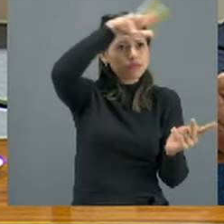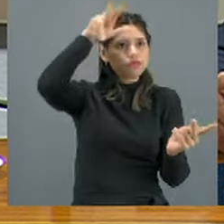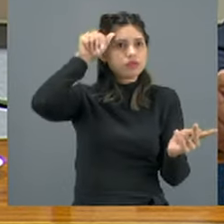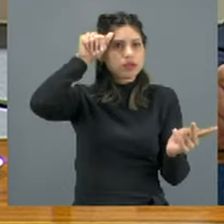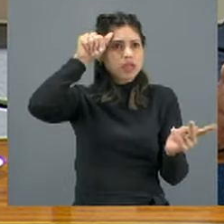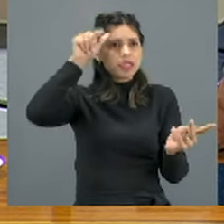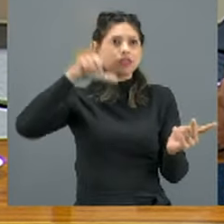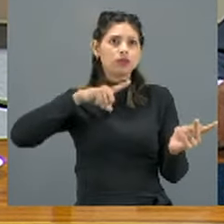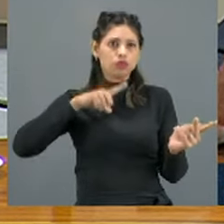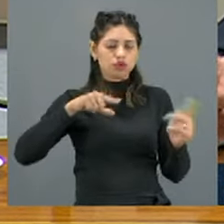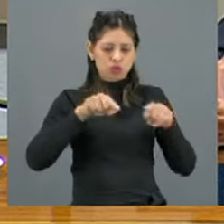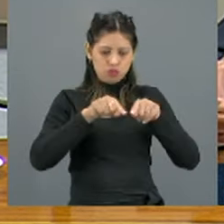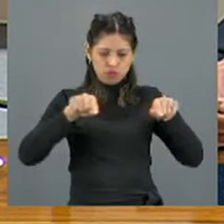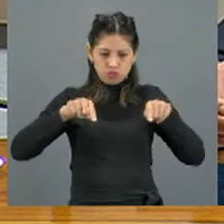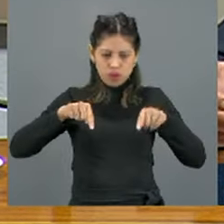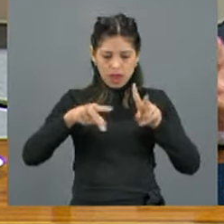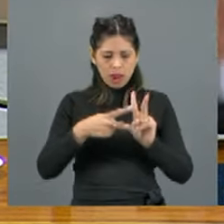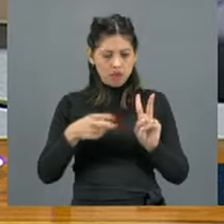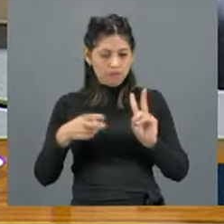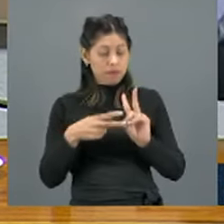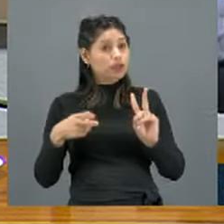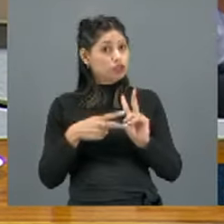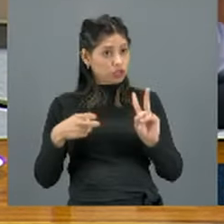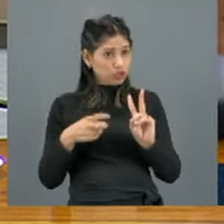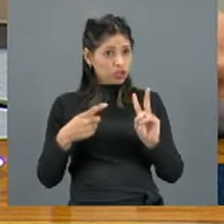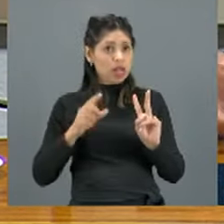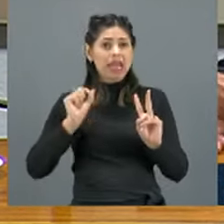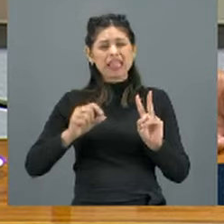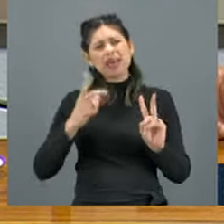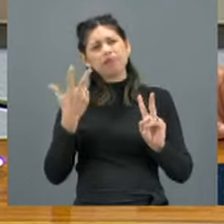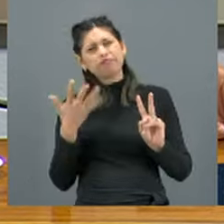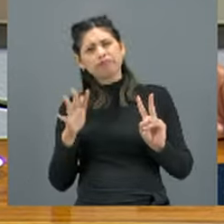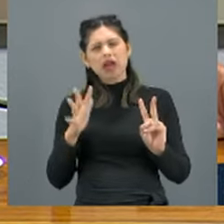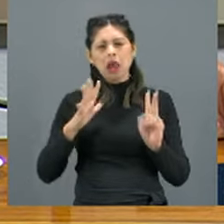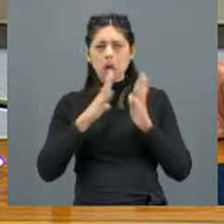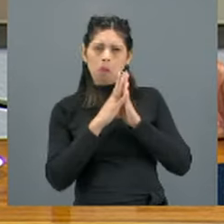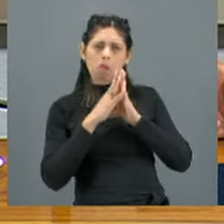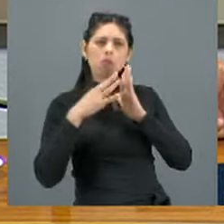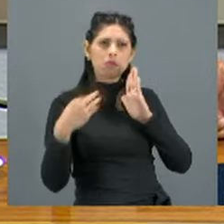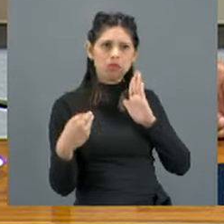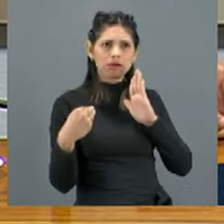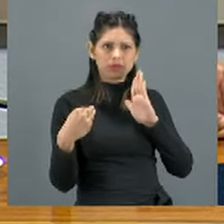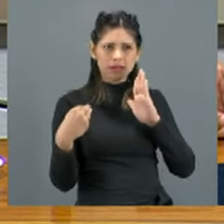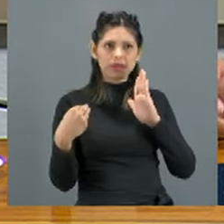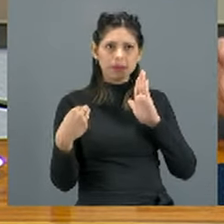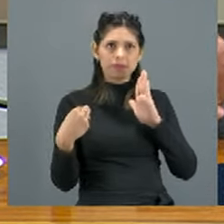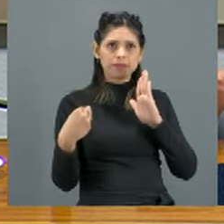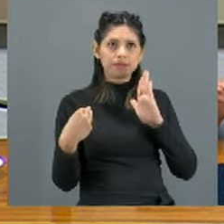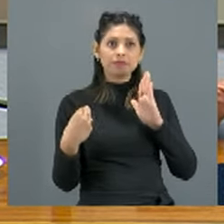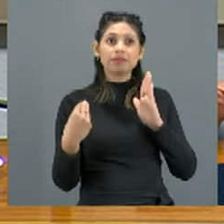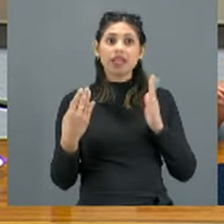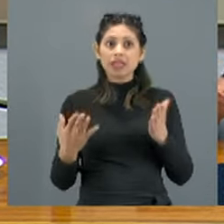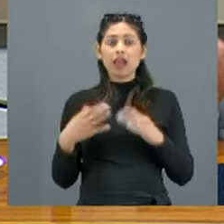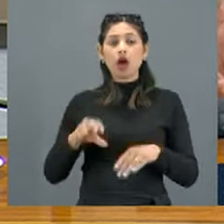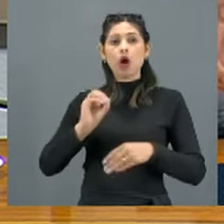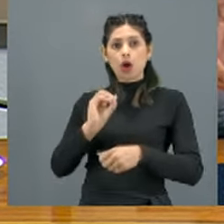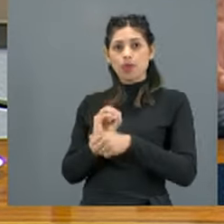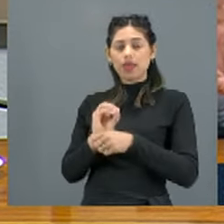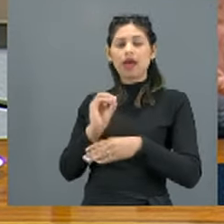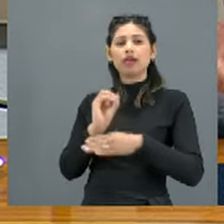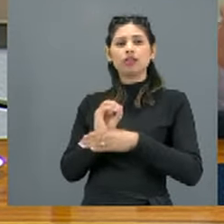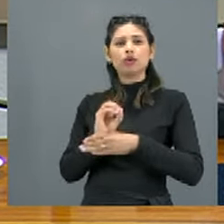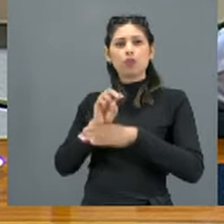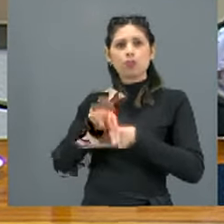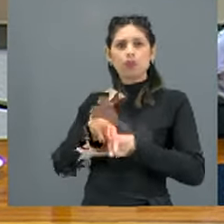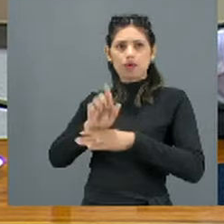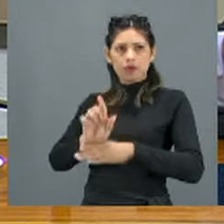reserva indígena, vamos dizer assim, in natura, modelo, o modelo, vamos dizer assim, das ONGs. Então, uma área